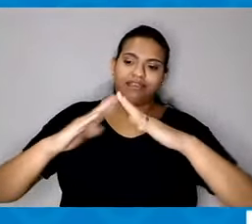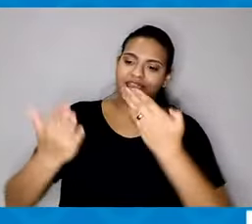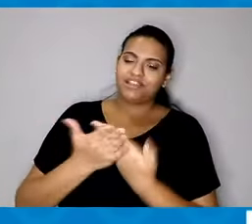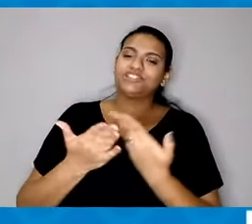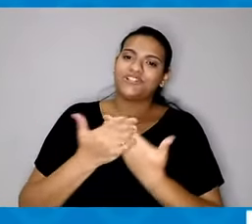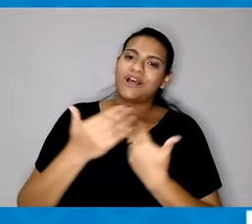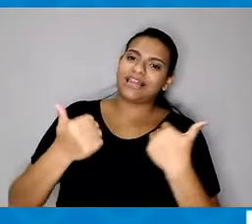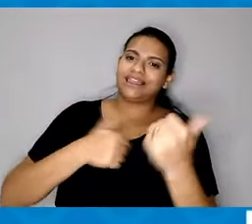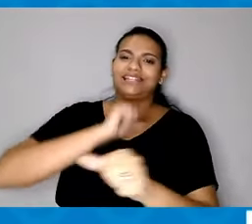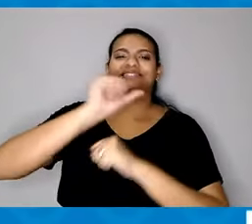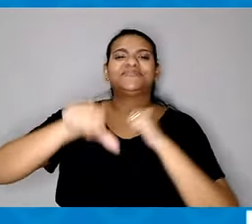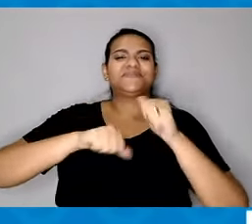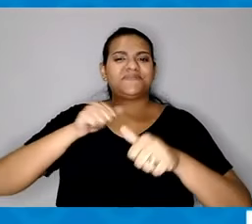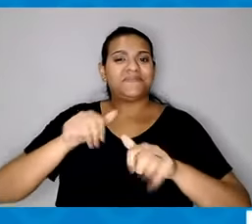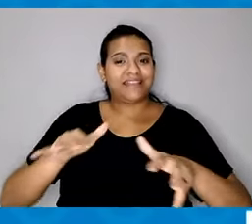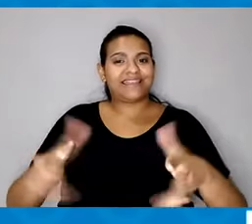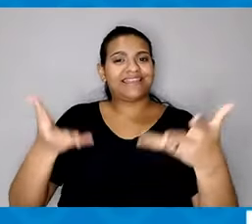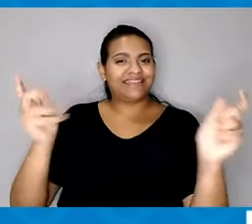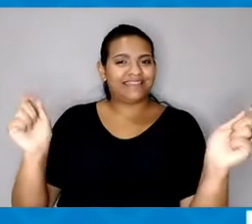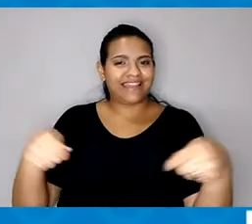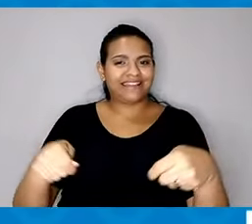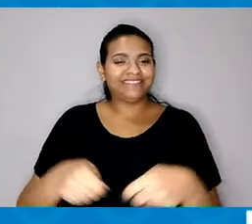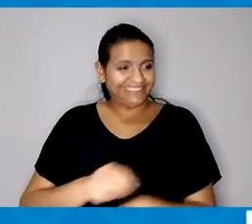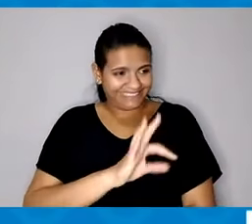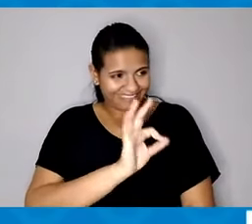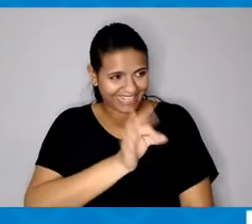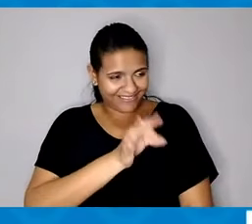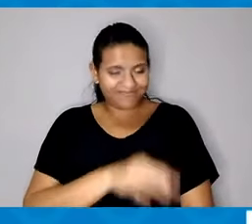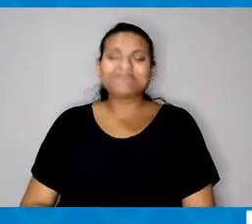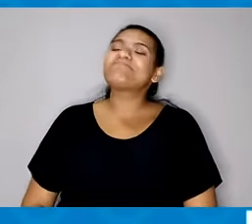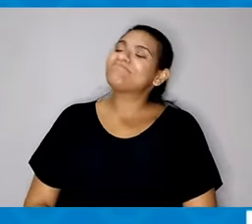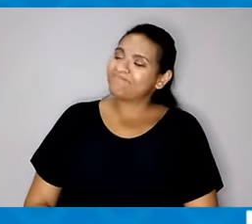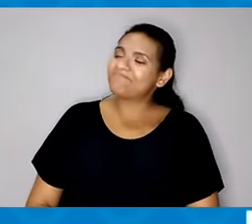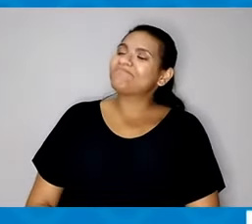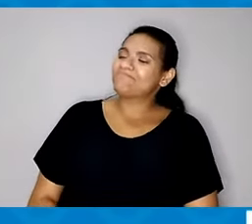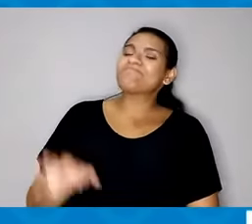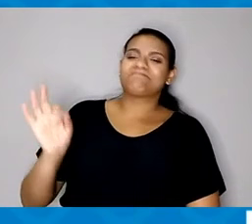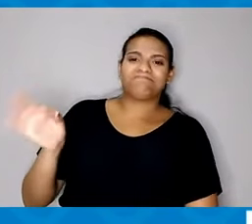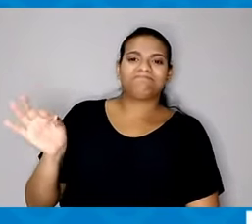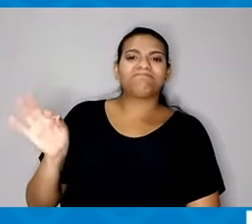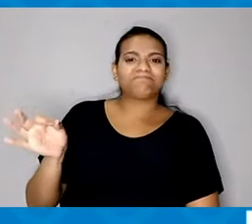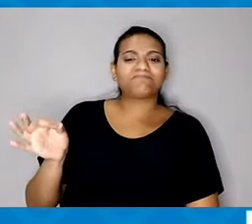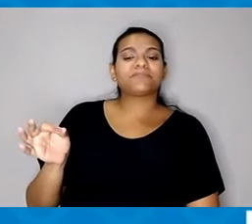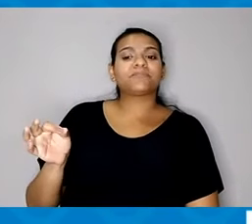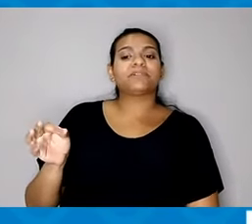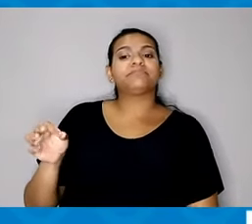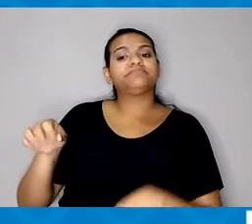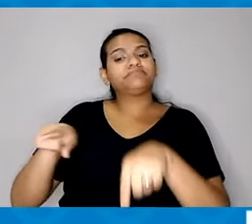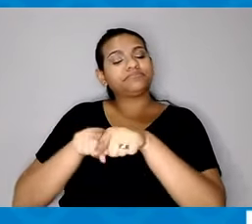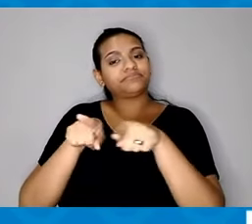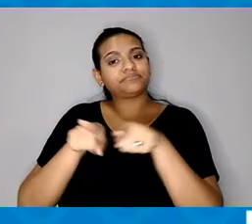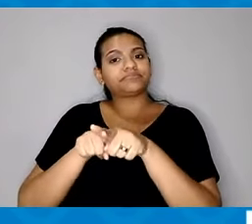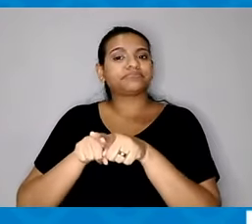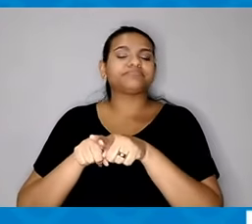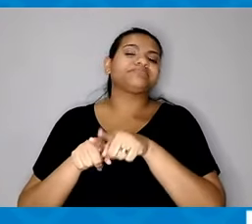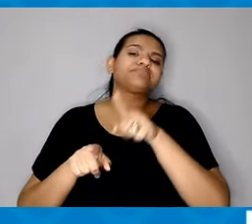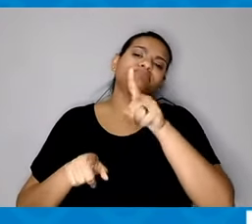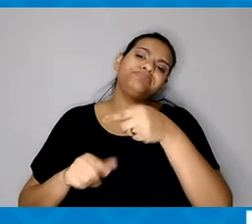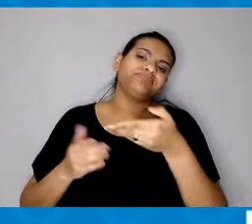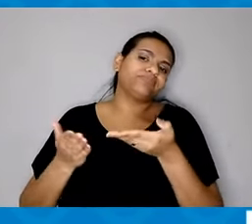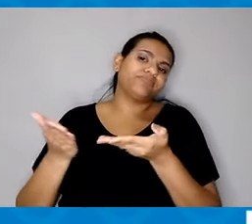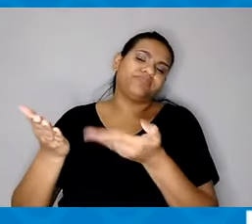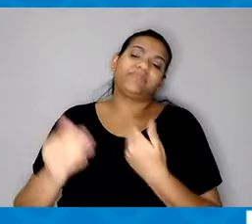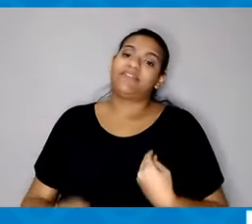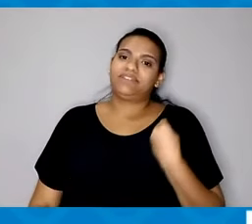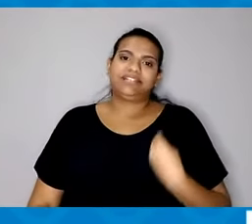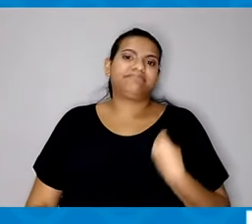Isabel? Perfeito, perfeito comentário. E digo mais, né? Eu acho que são competências para a vida, né? A gente tem que